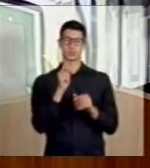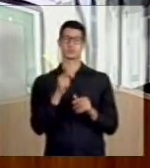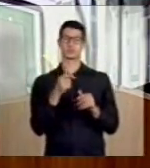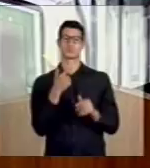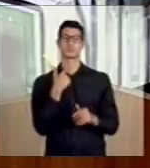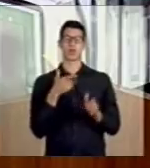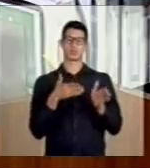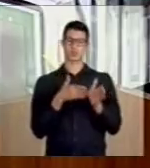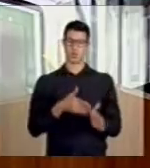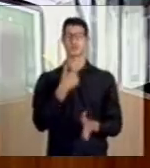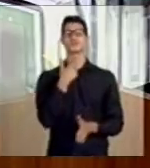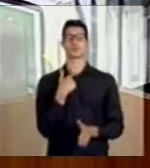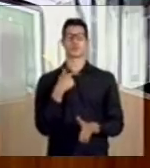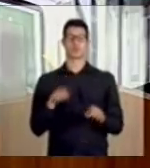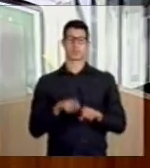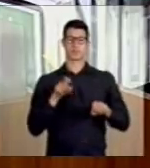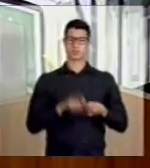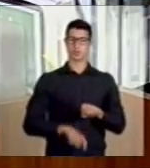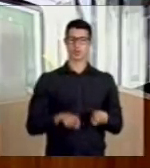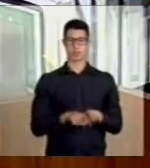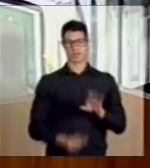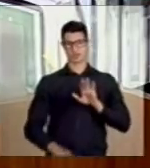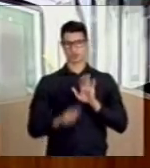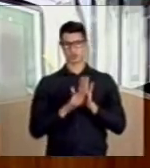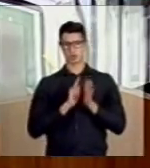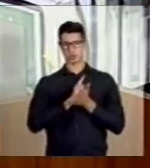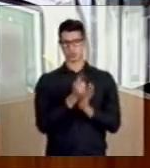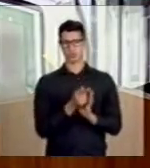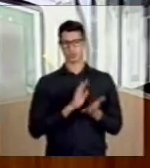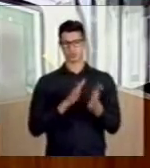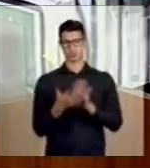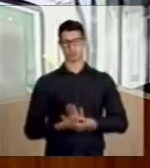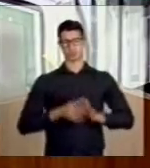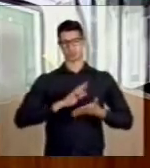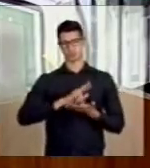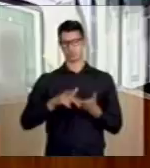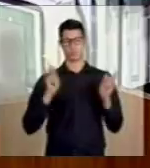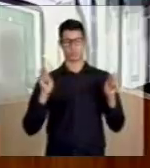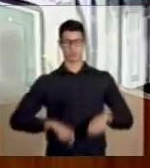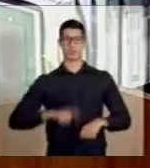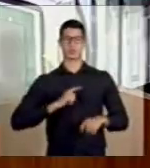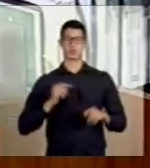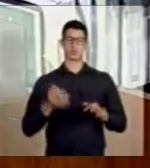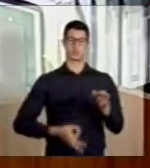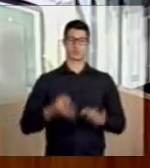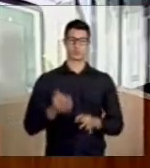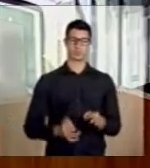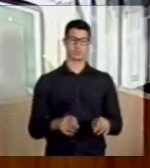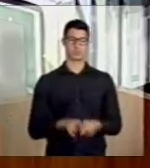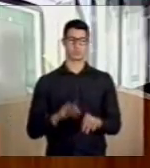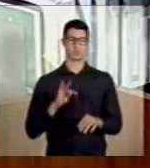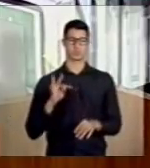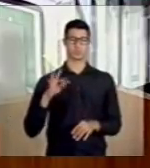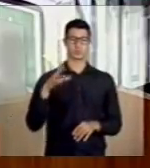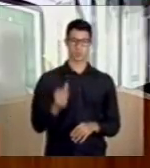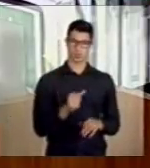orientações sexuais e identidades de gênero diversas devem gozar de capacidade jurídica em